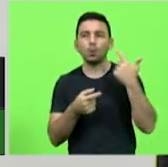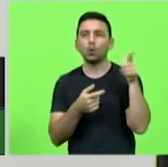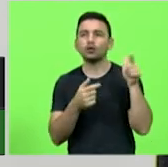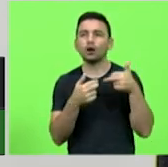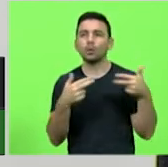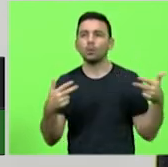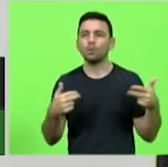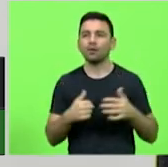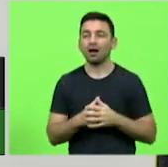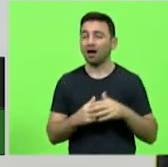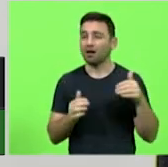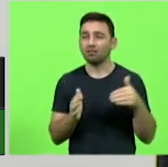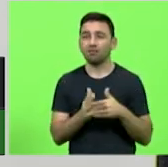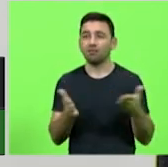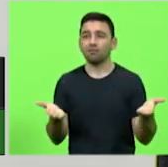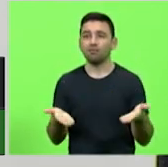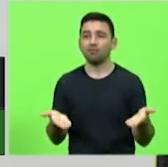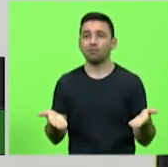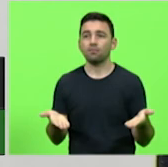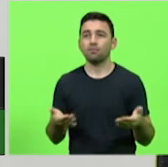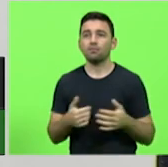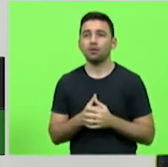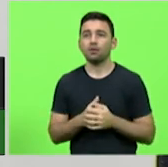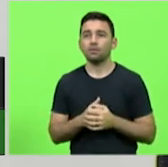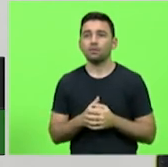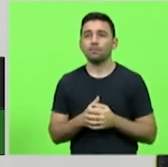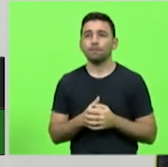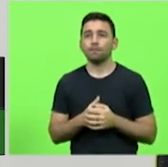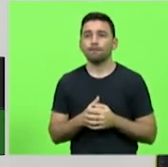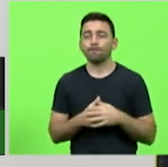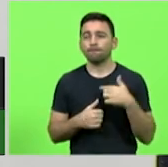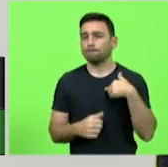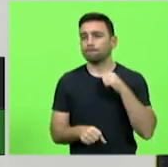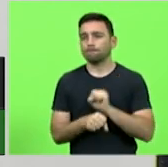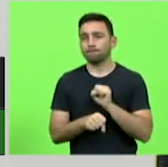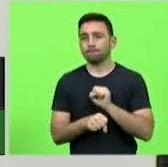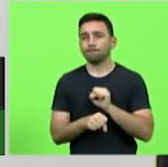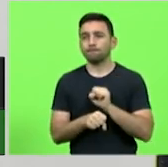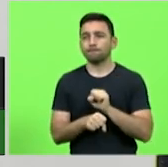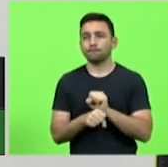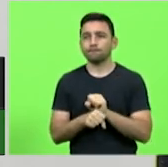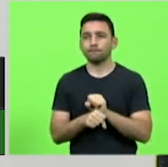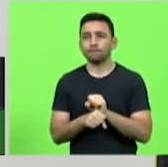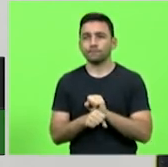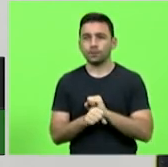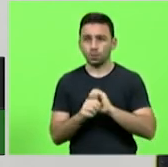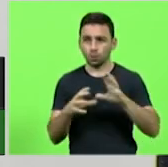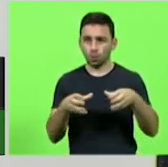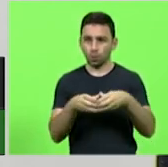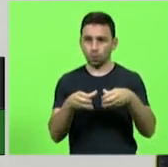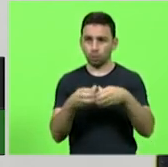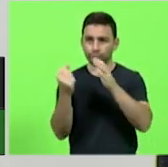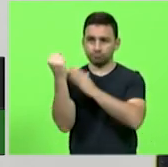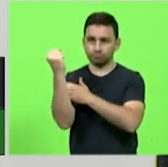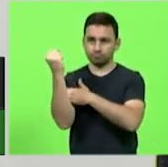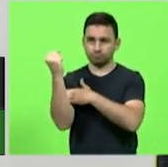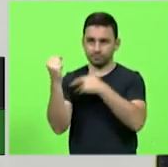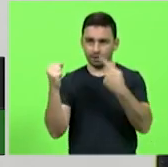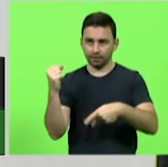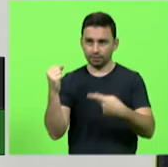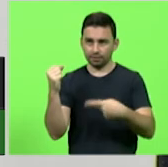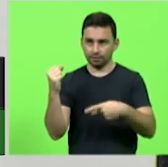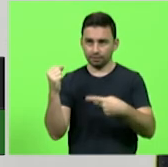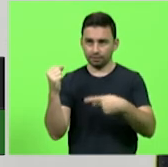Até agora, eu estava até esperando a bancada feminina desta casa